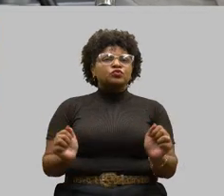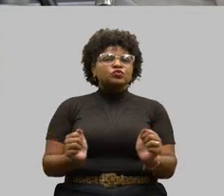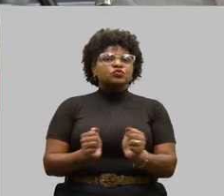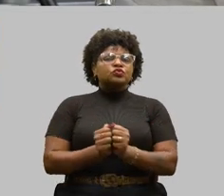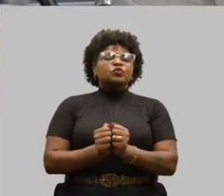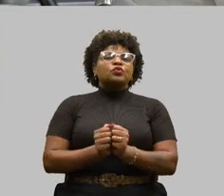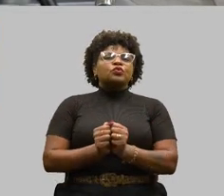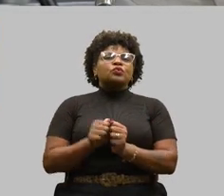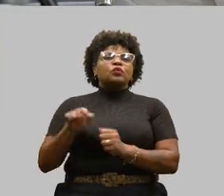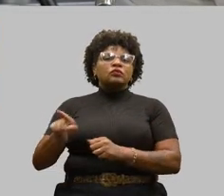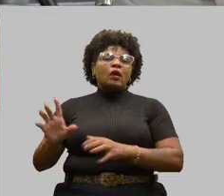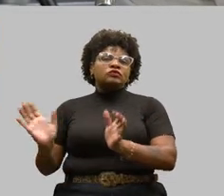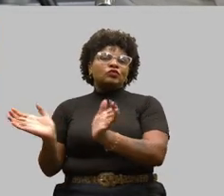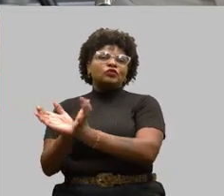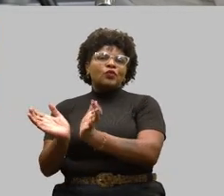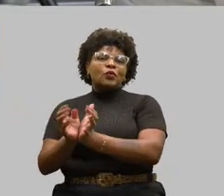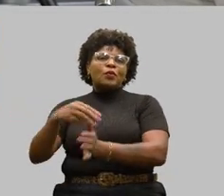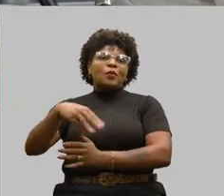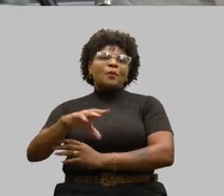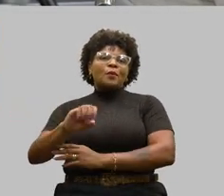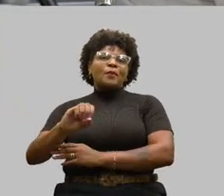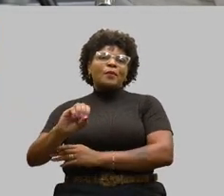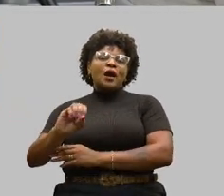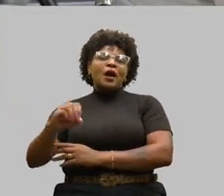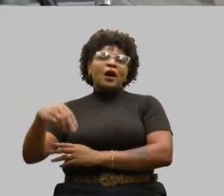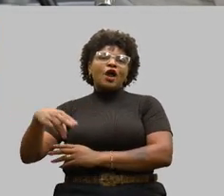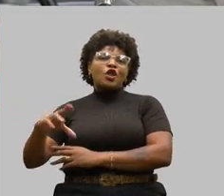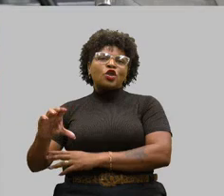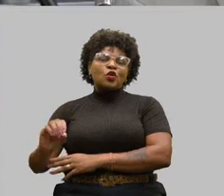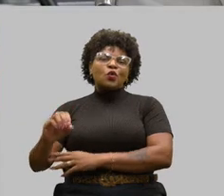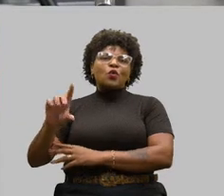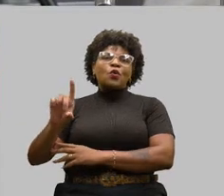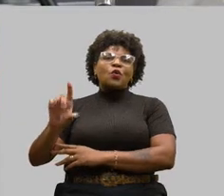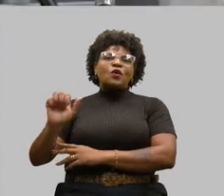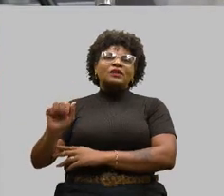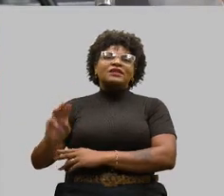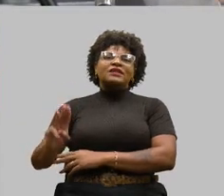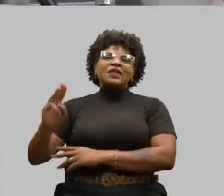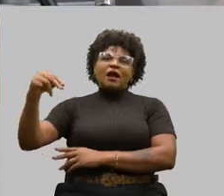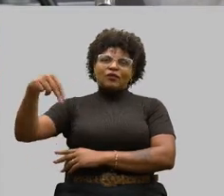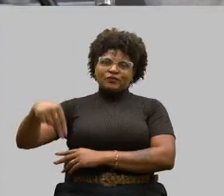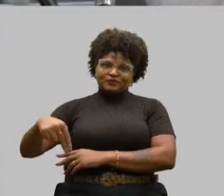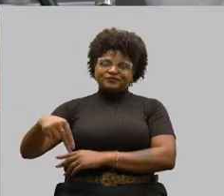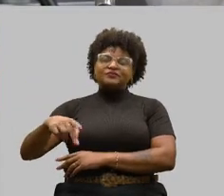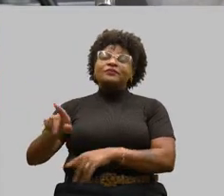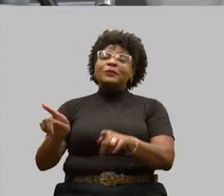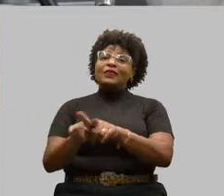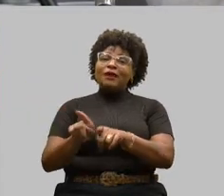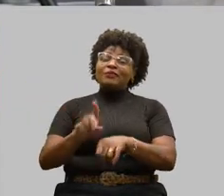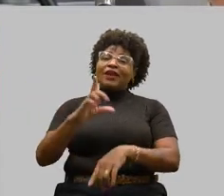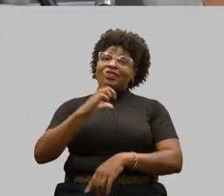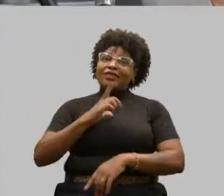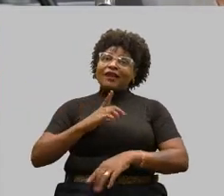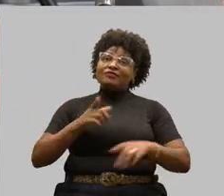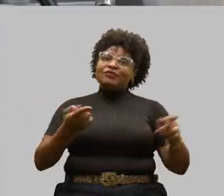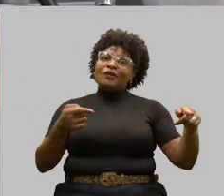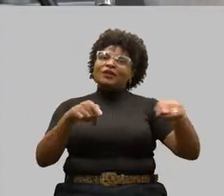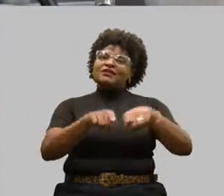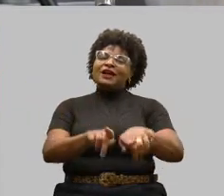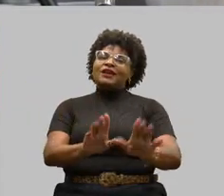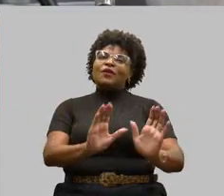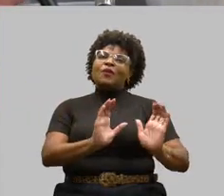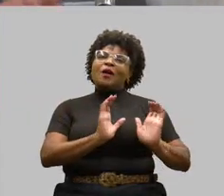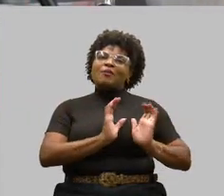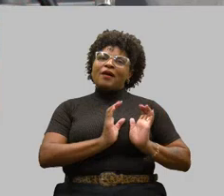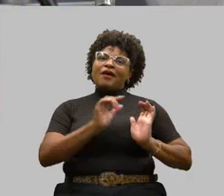Mano Down Fiquei feliz de saber também dessa iniciativa com a pai já aqui na Assembleia Legislativa já